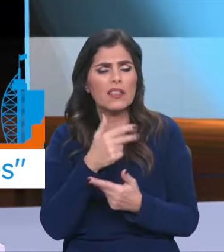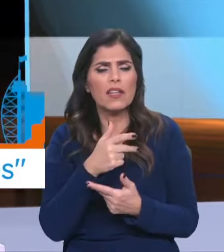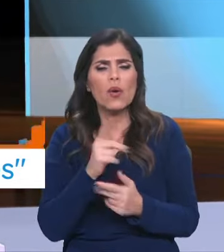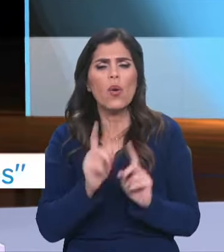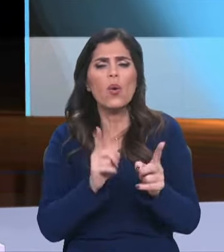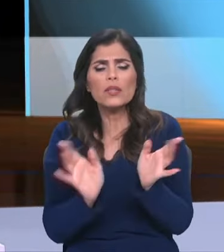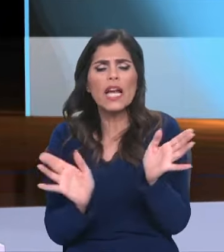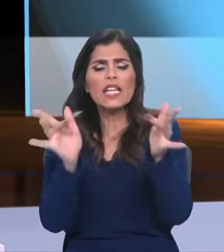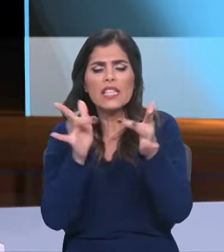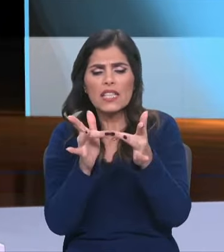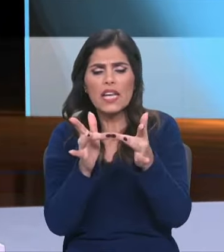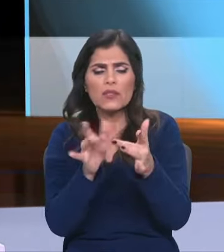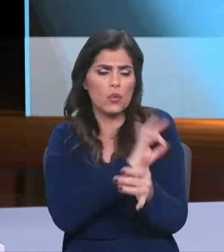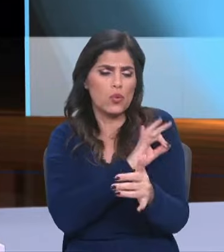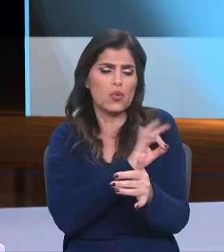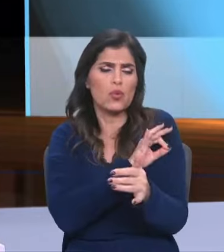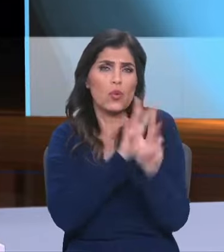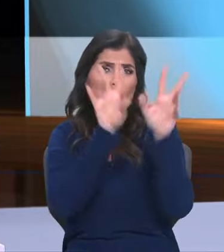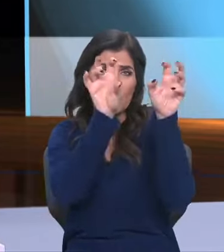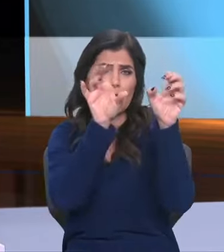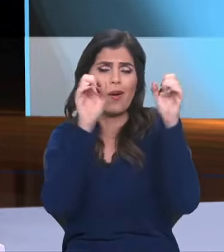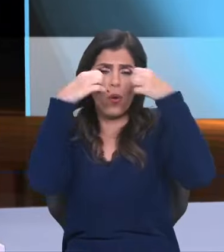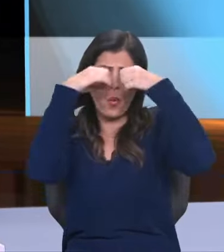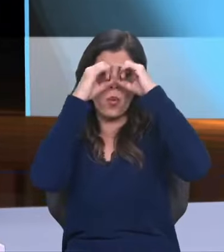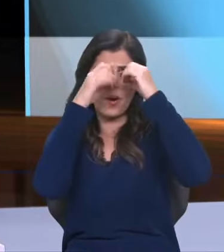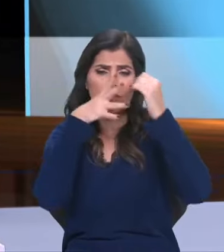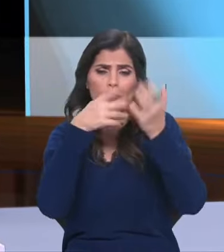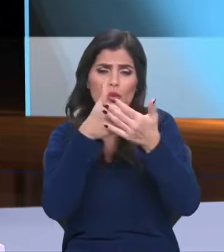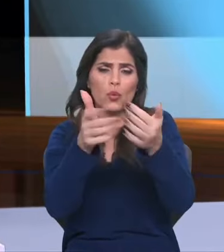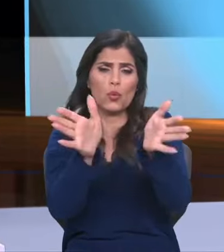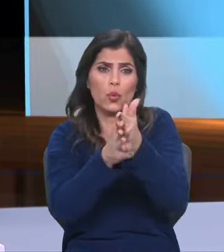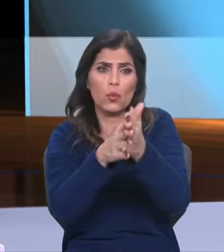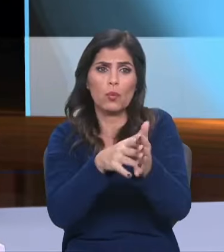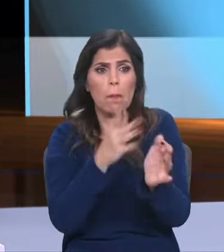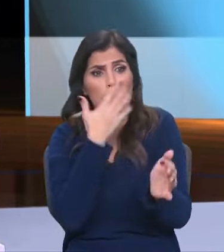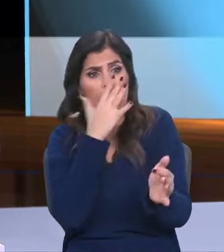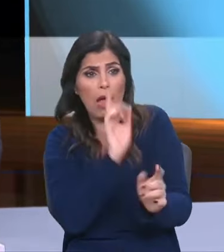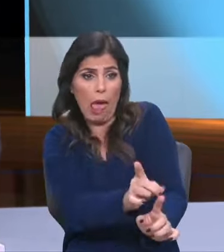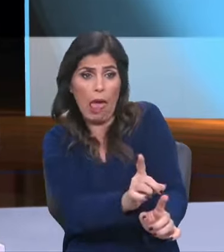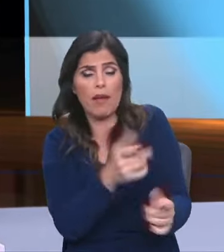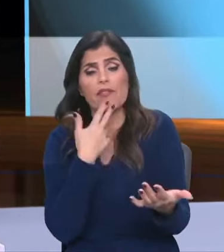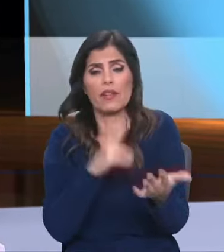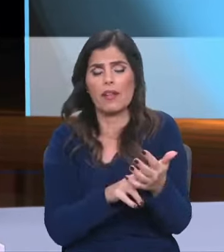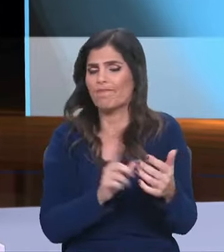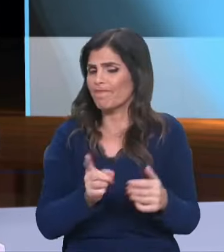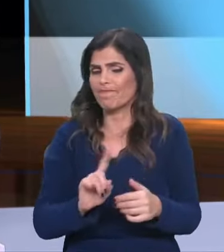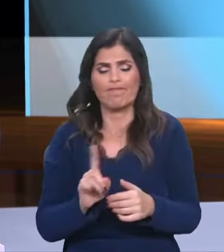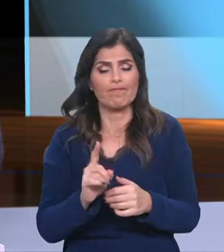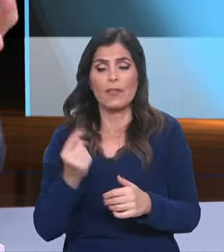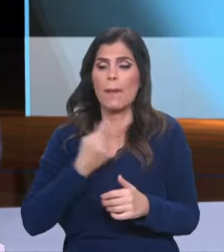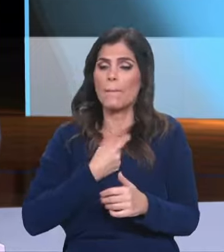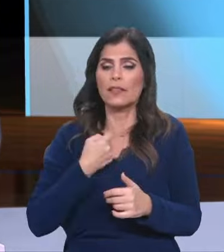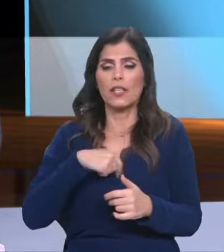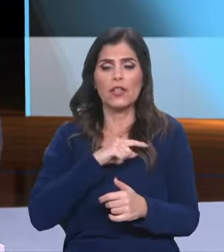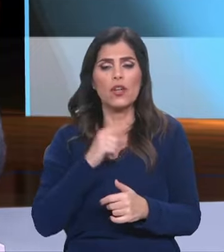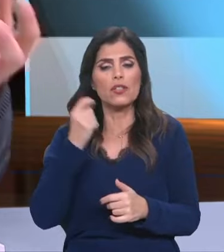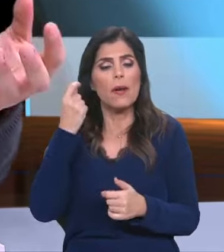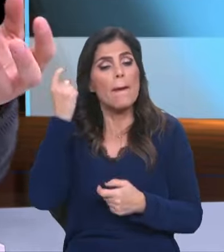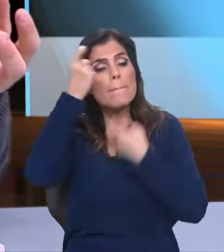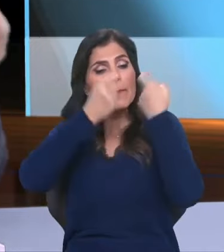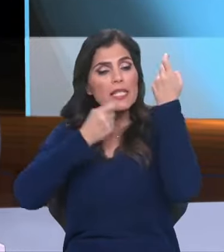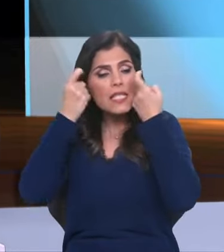Google diz tudo, parece que aquilo é a verdade. Nós temos que ter sentido crítico, nós temos que ter uma bagagem que nos permita refletir,